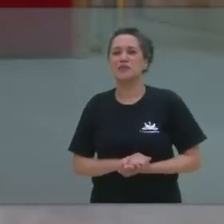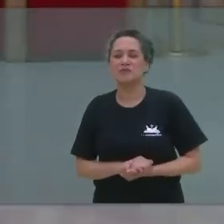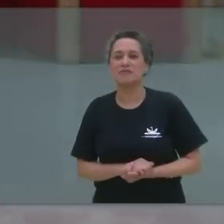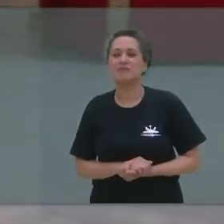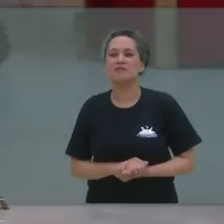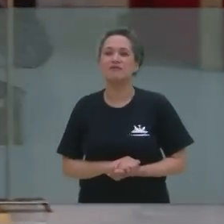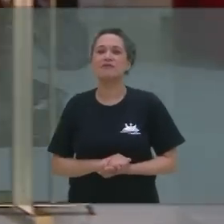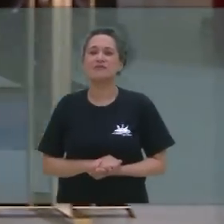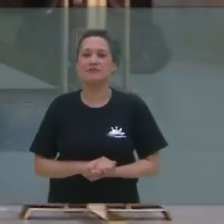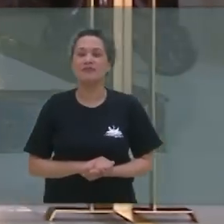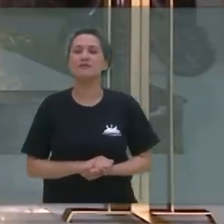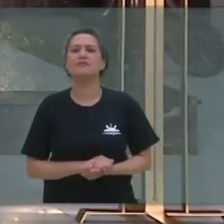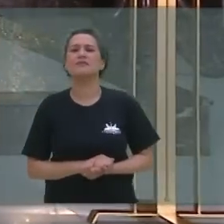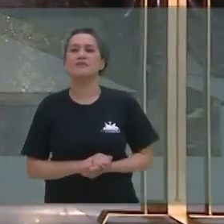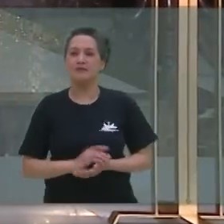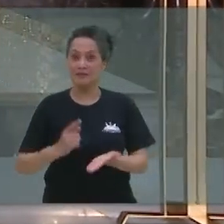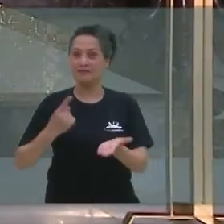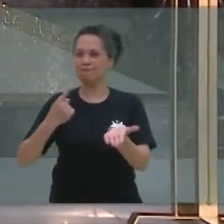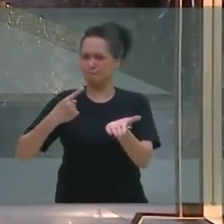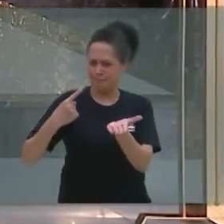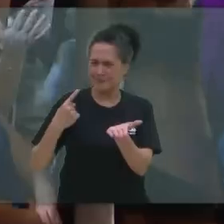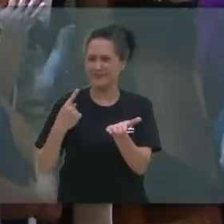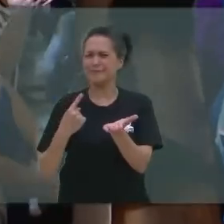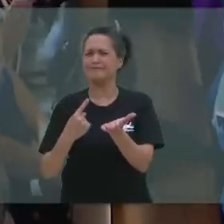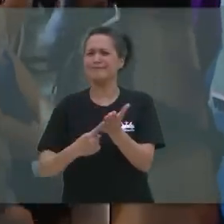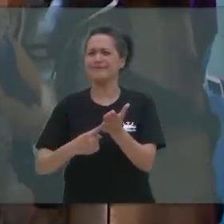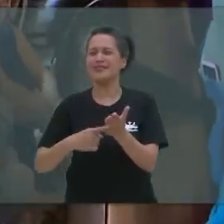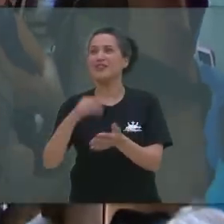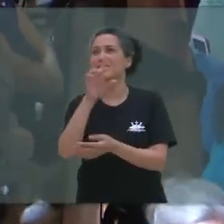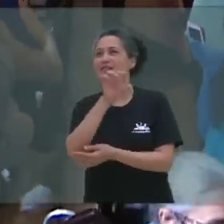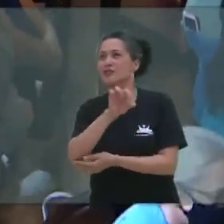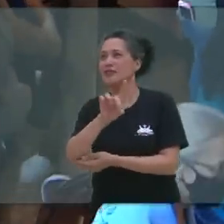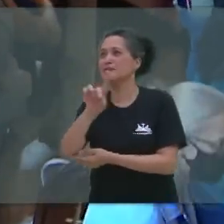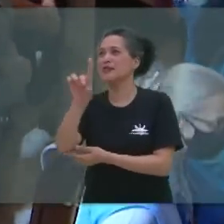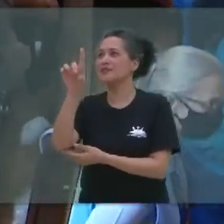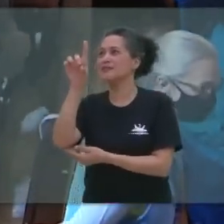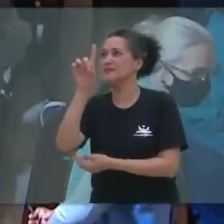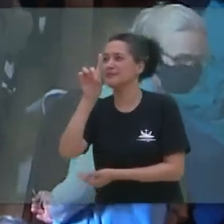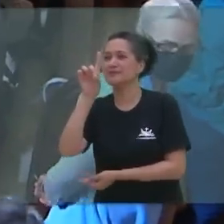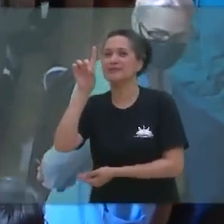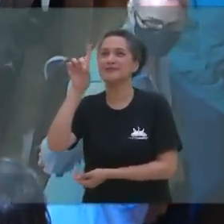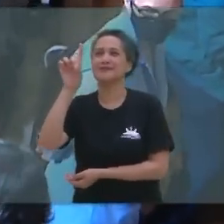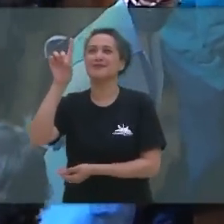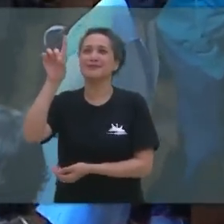Diga, faço um pacto com Deus